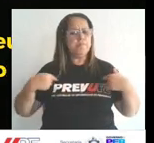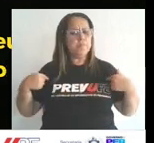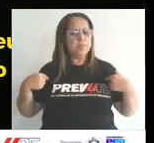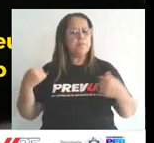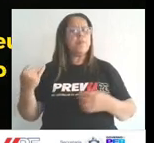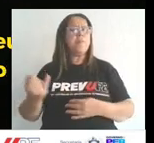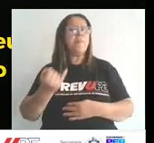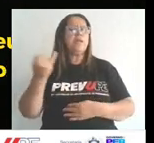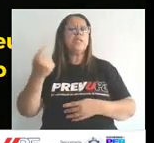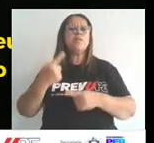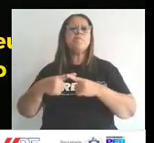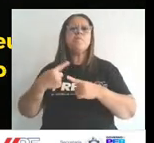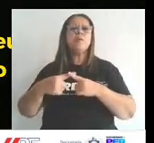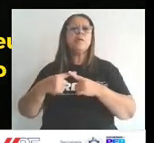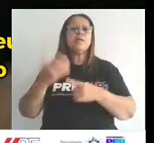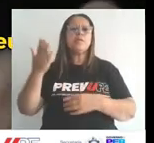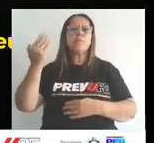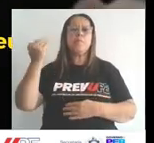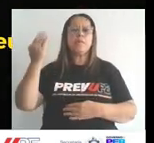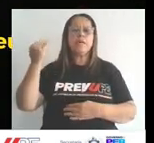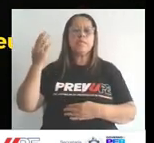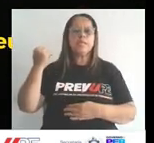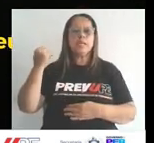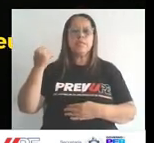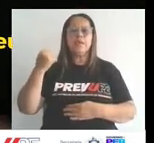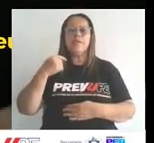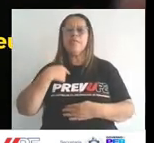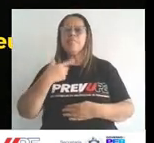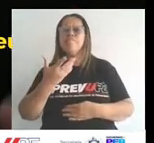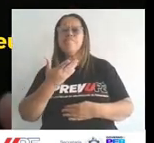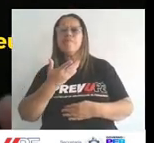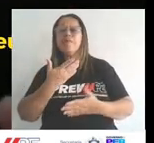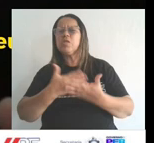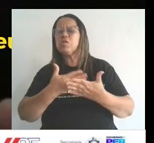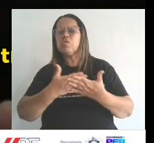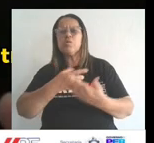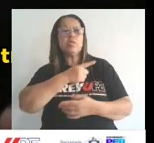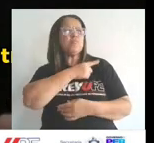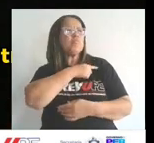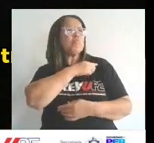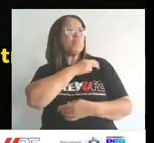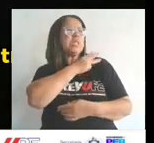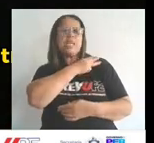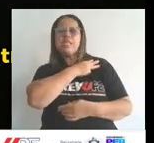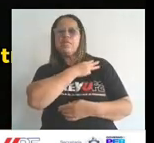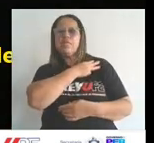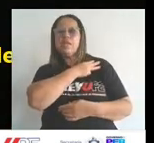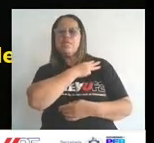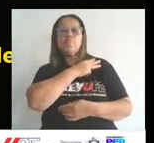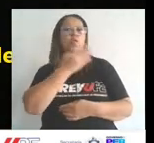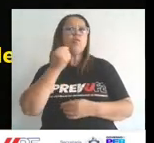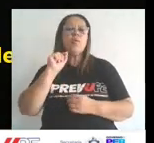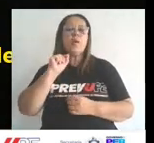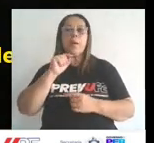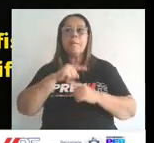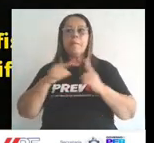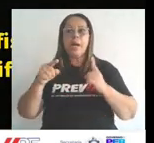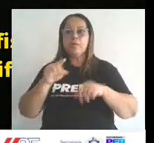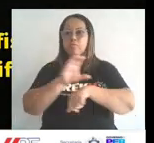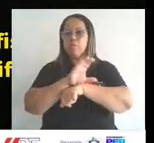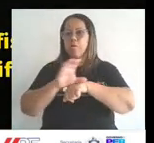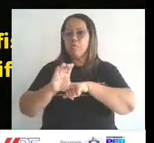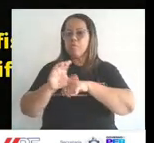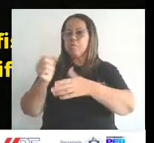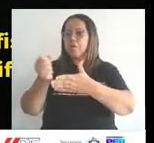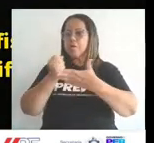porque na verdade eu estava lá no meu terceiro ano, já sem saber o que eu queria ainda, e o Prevup contribuiu para que eu pudesse